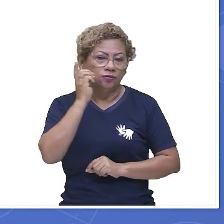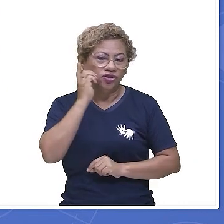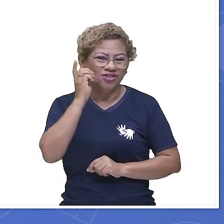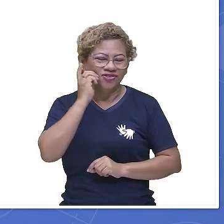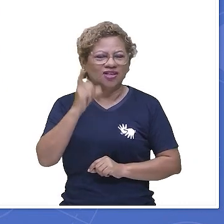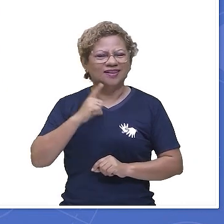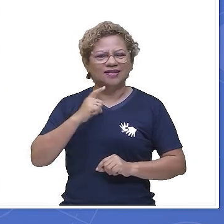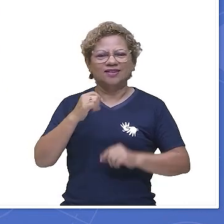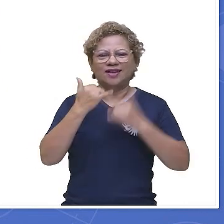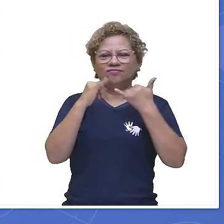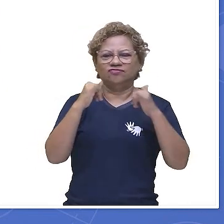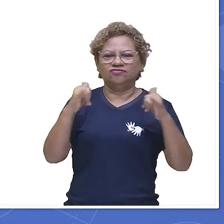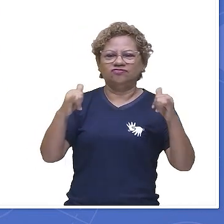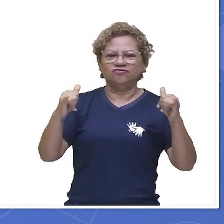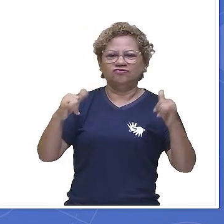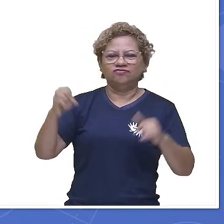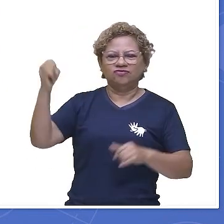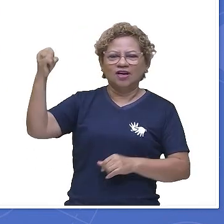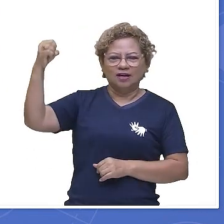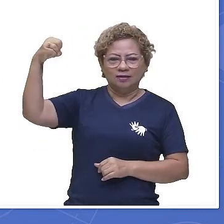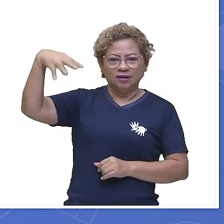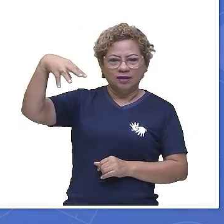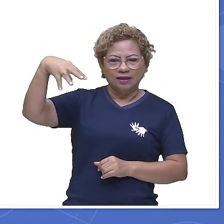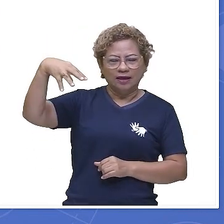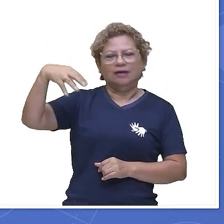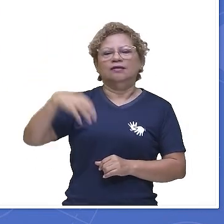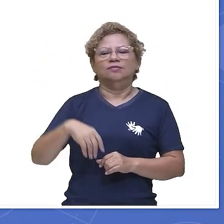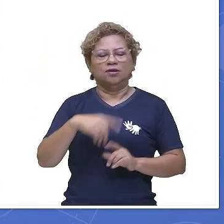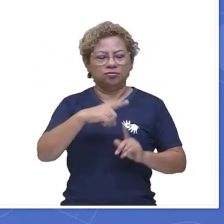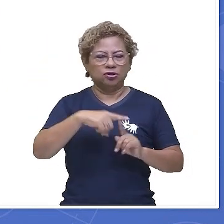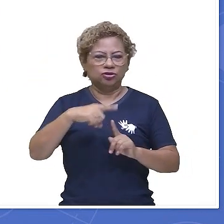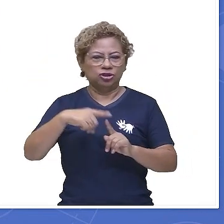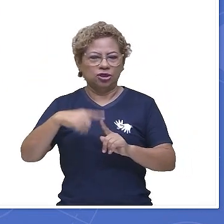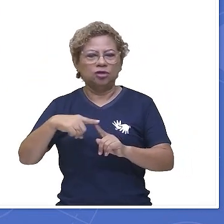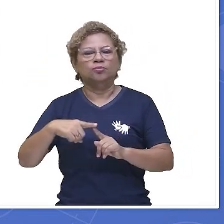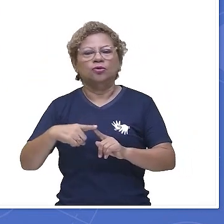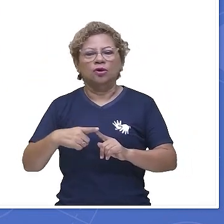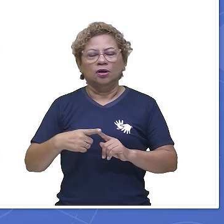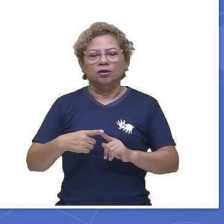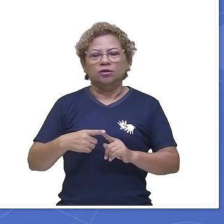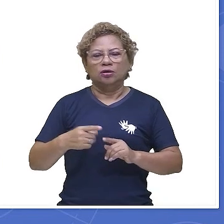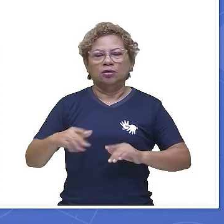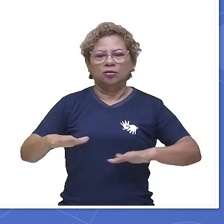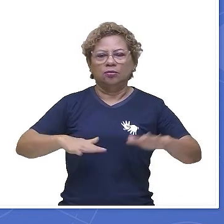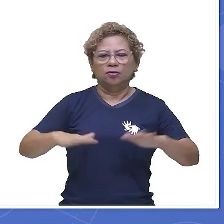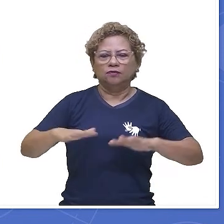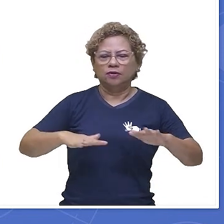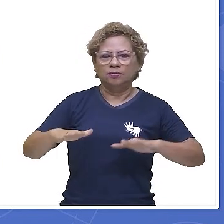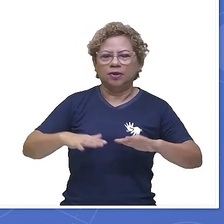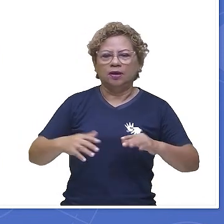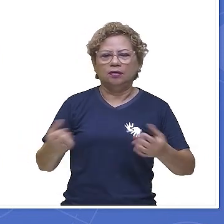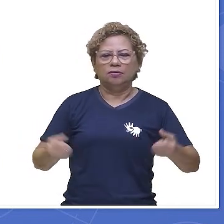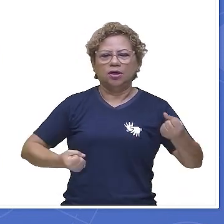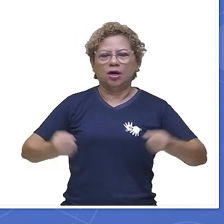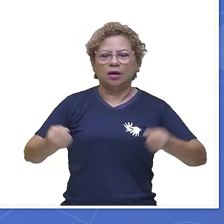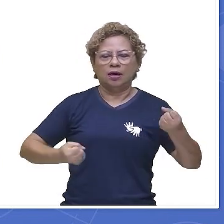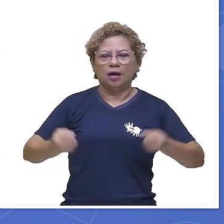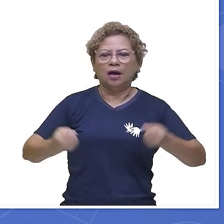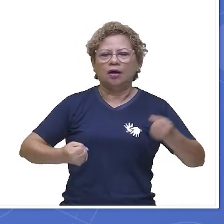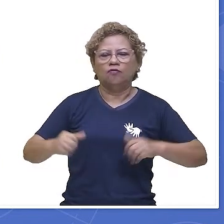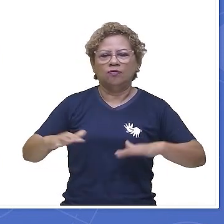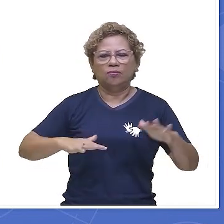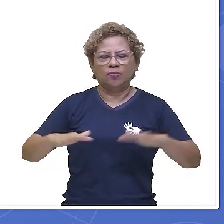a lâmpada. Na mecânica nós temos o movimento dos carros, da canoa, né? Na termologia temos geladeira,